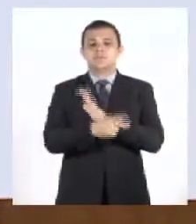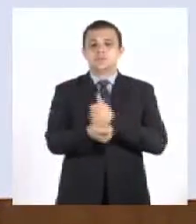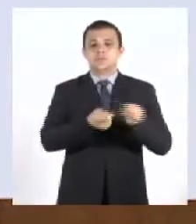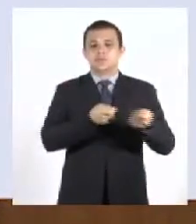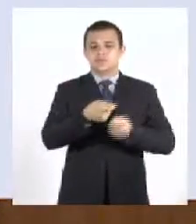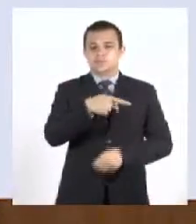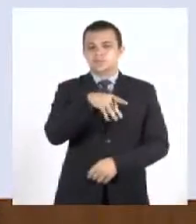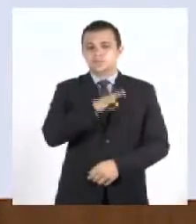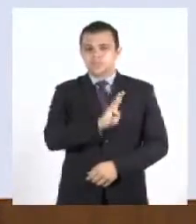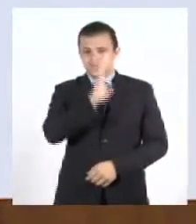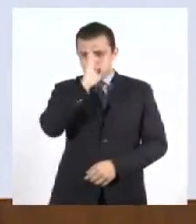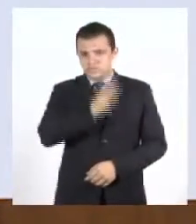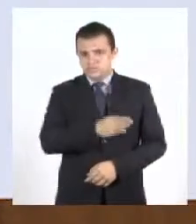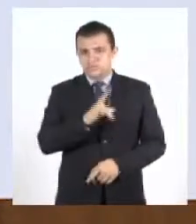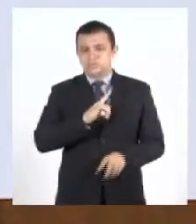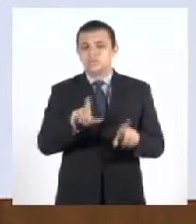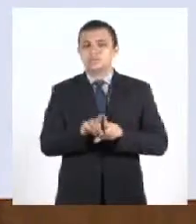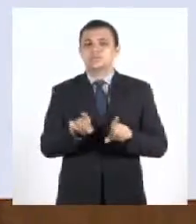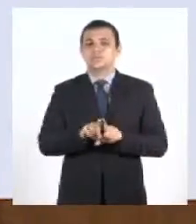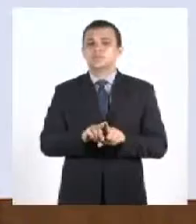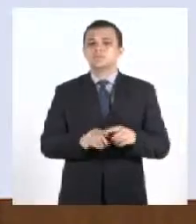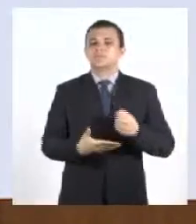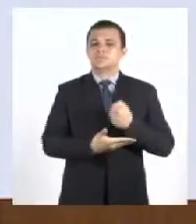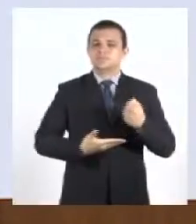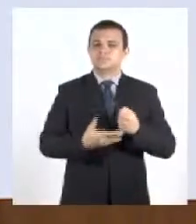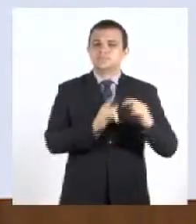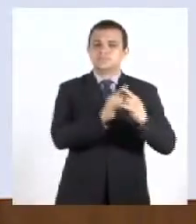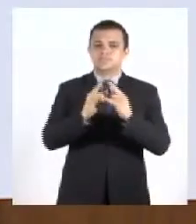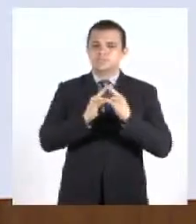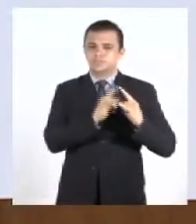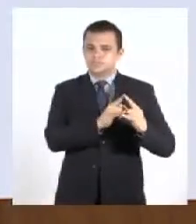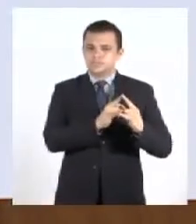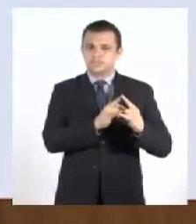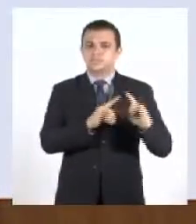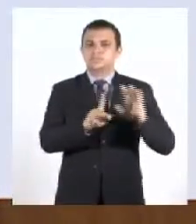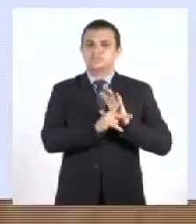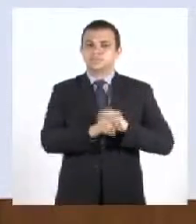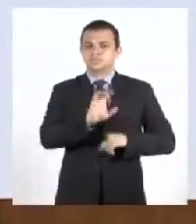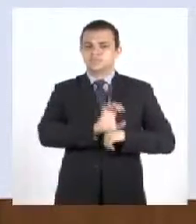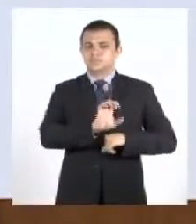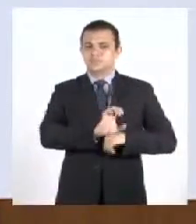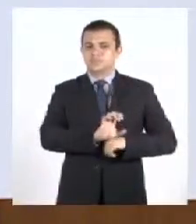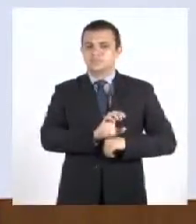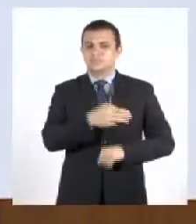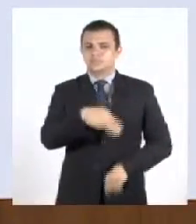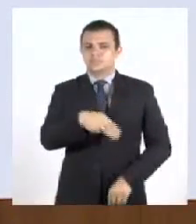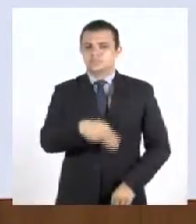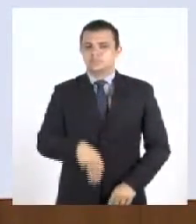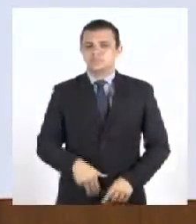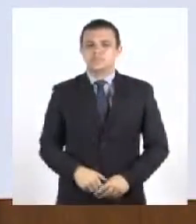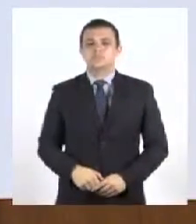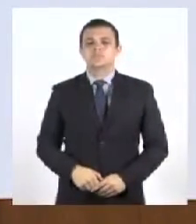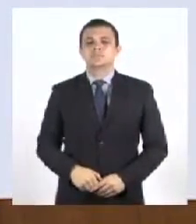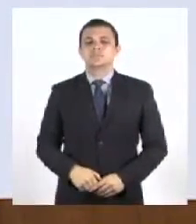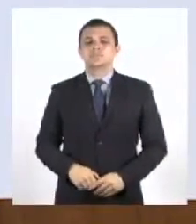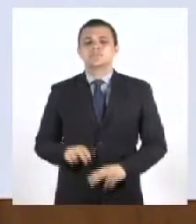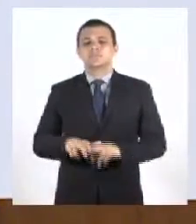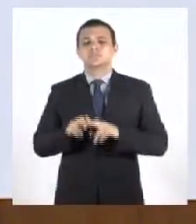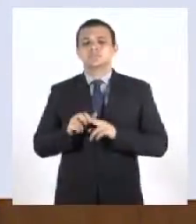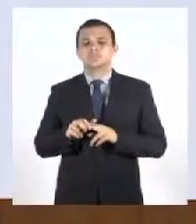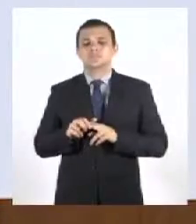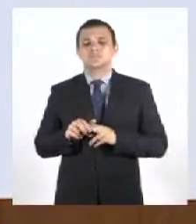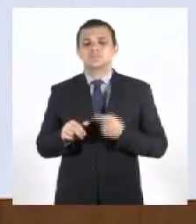pública direta, fundacional e autárquica do Estado do Maranhão, em virtude